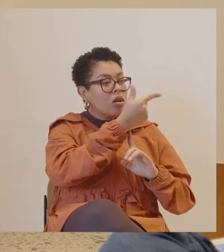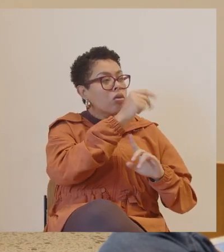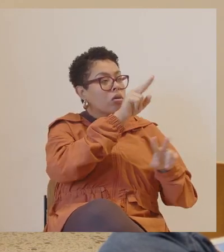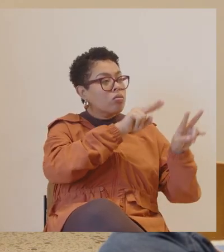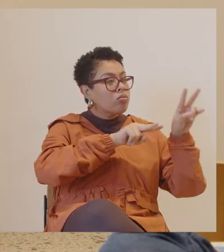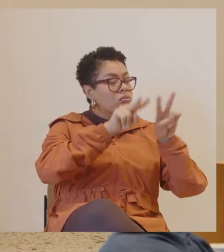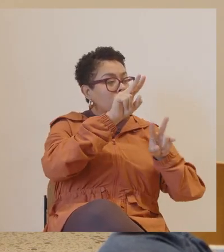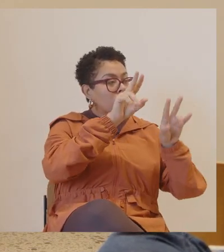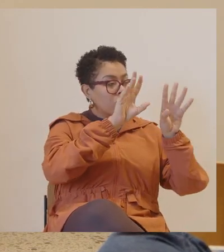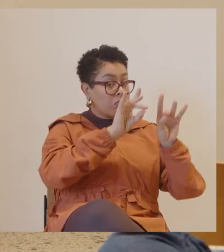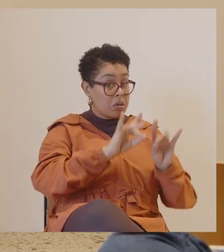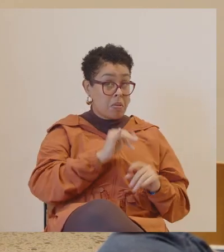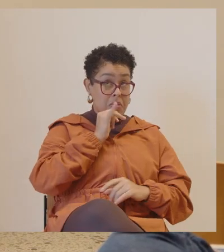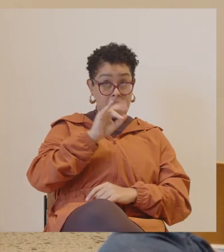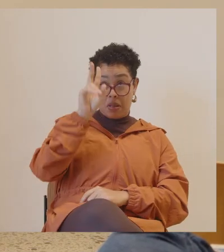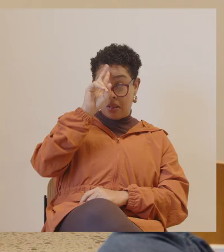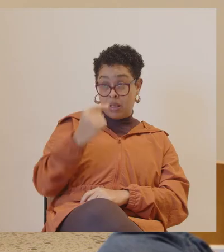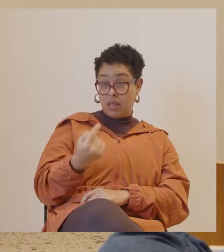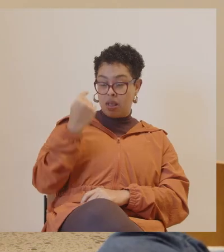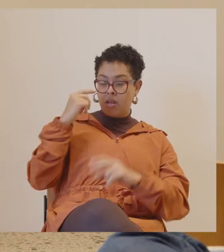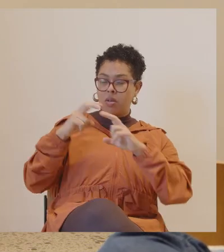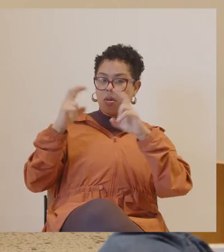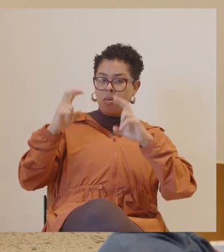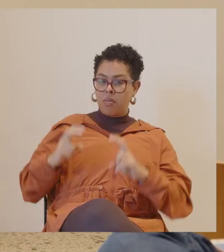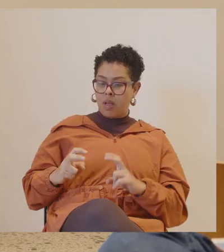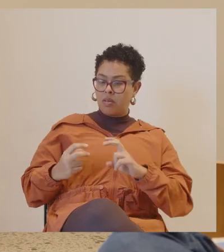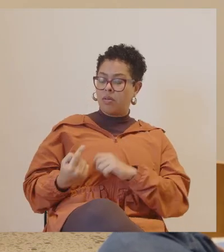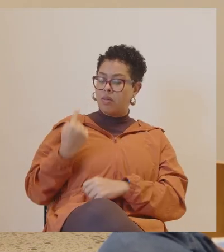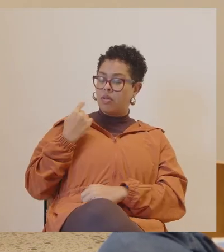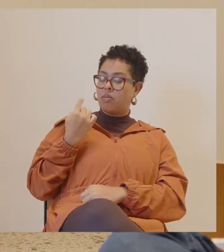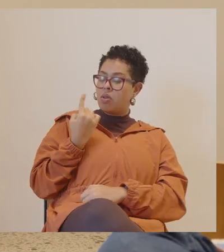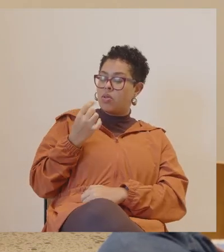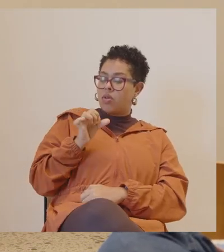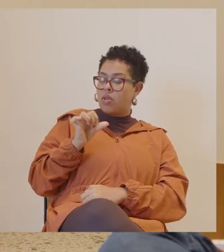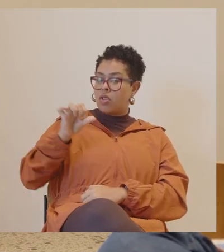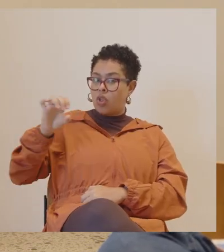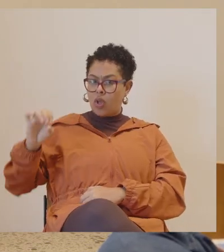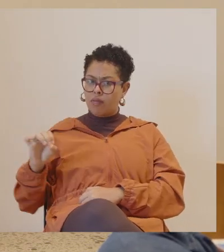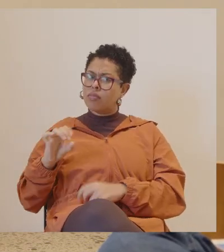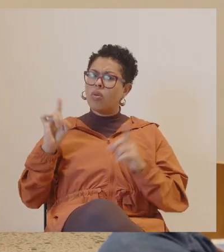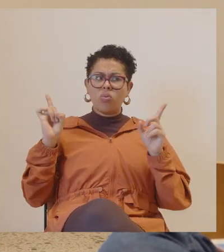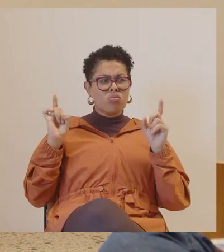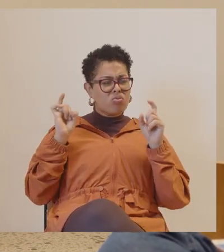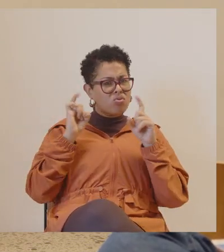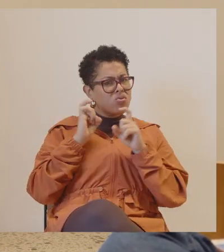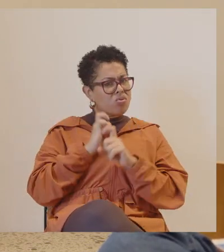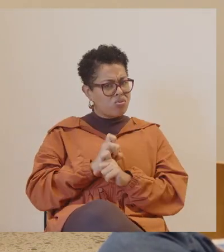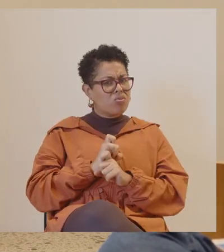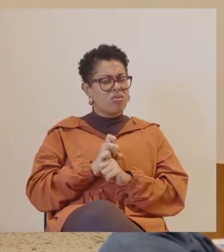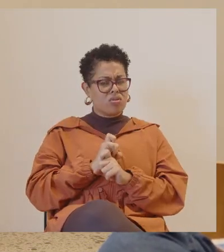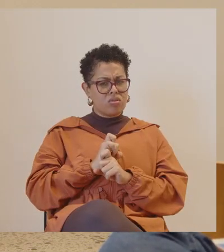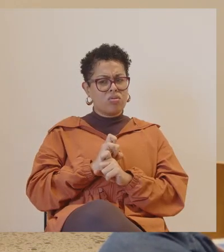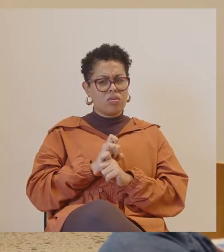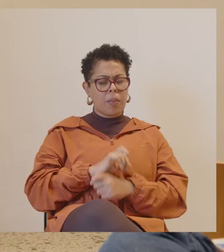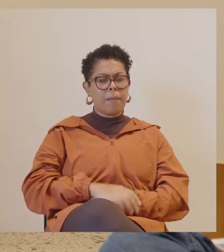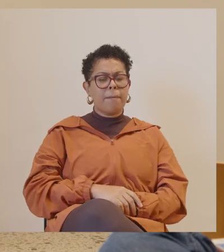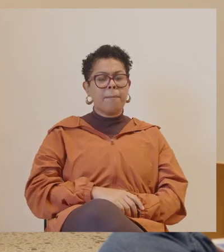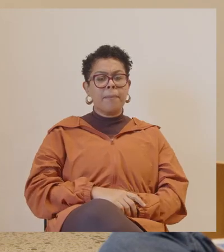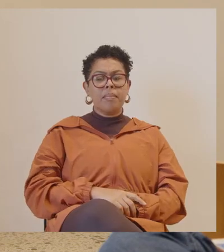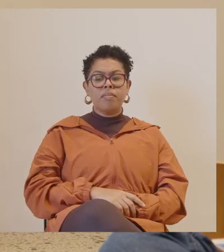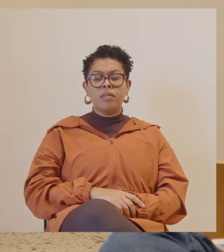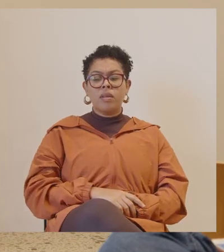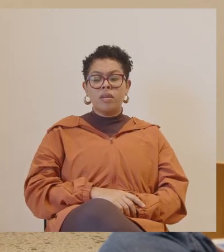MASP, eu me lembro que lá nos idos dos anos 90 era muito difícil, gente. Muito difícil porque...